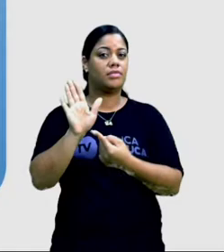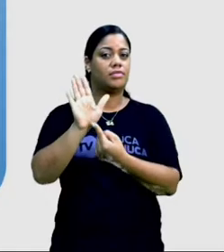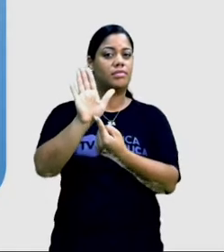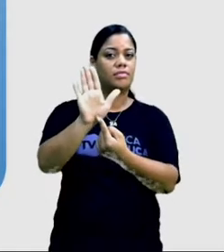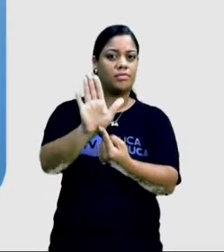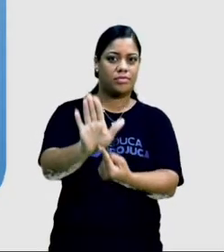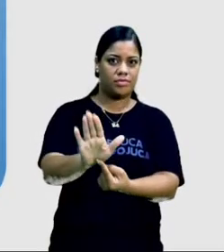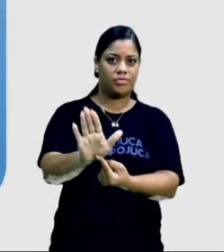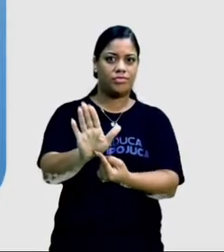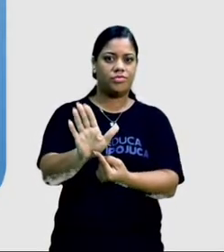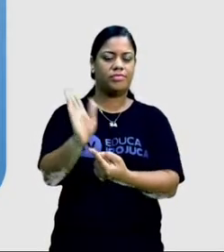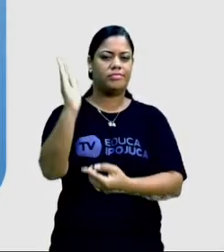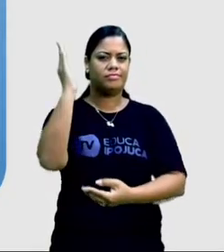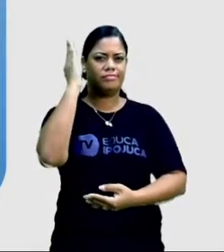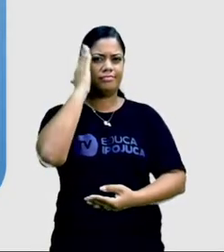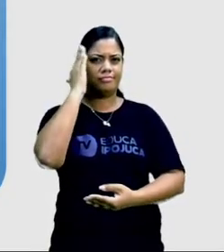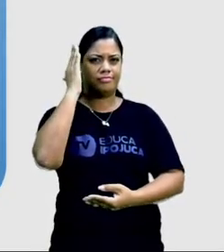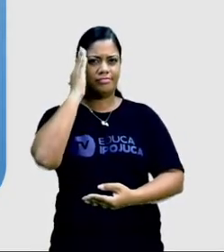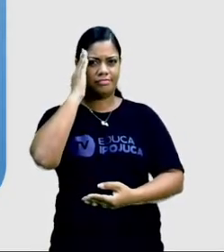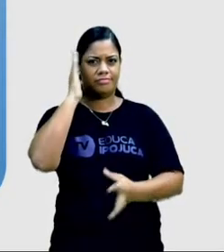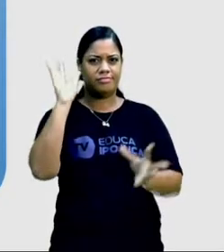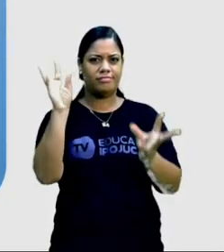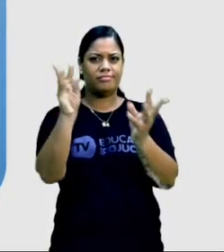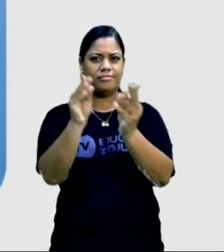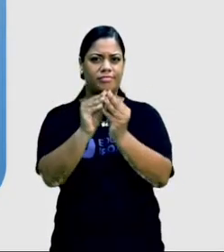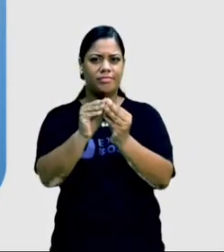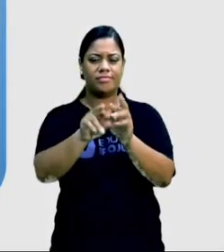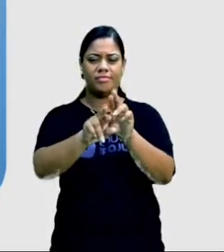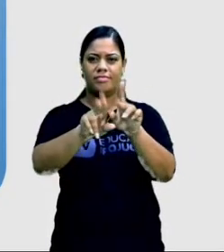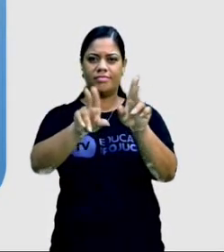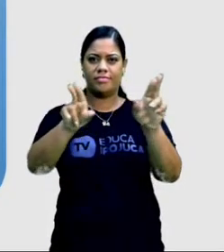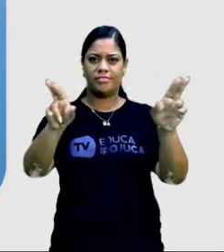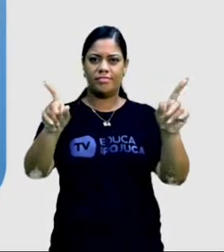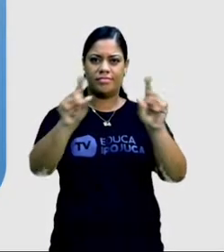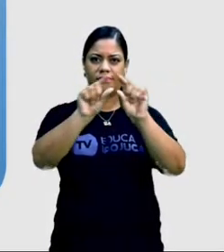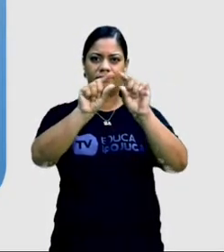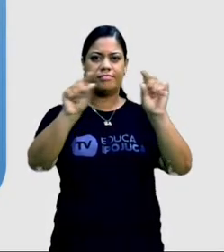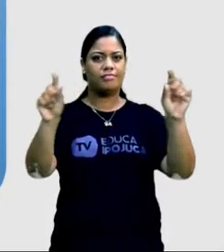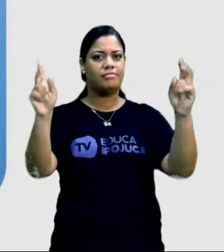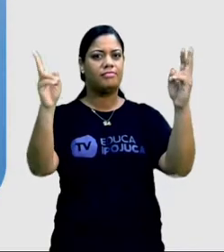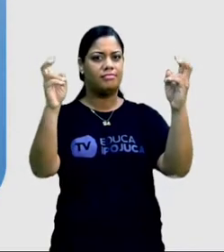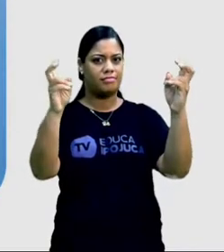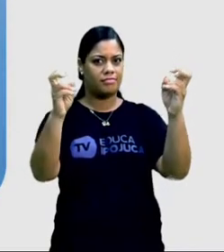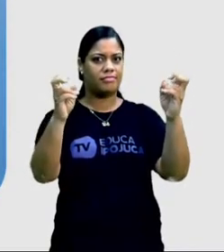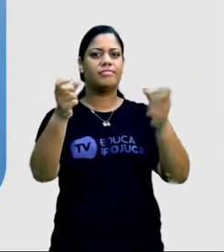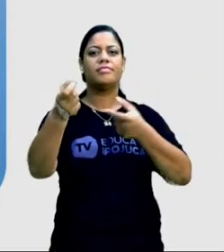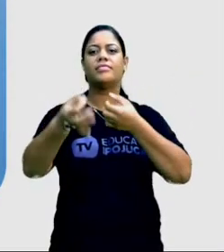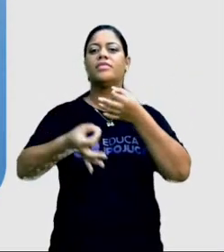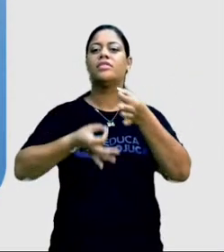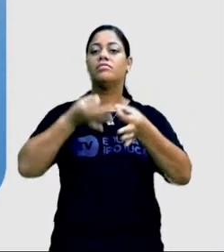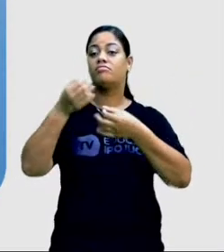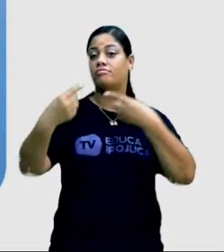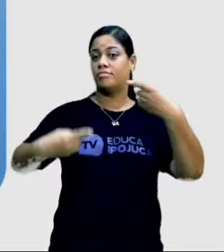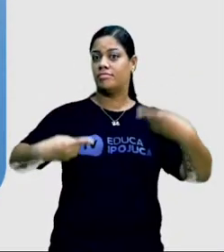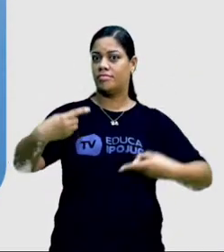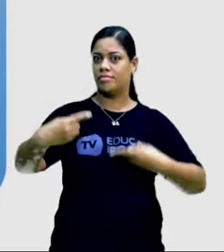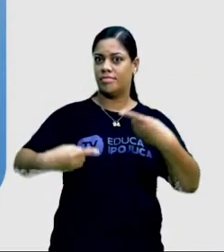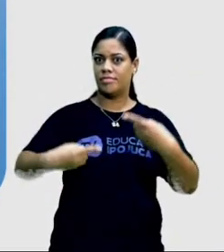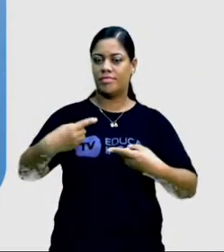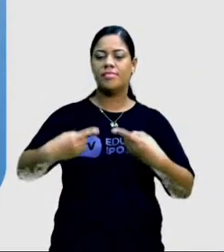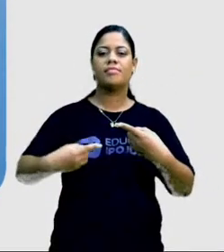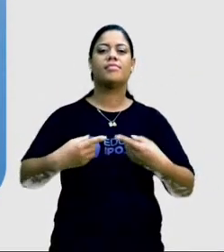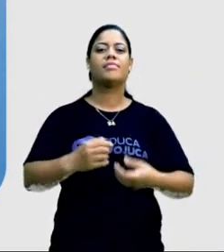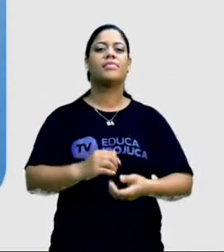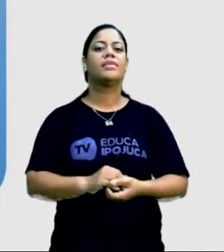as conclusões para as quais os diversos enunciados ou discursos podem servir de argumento.